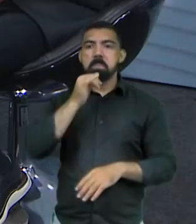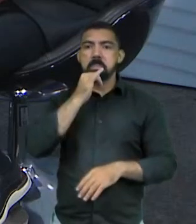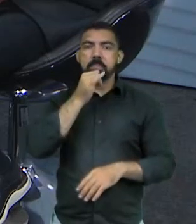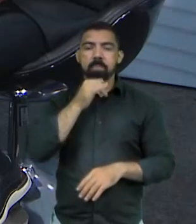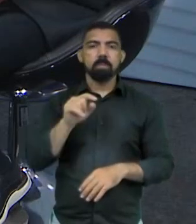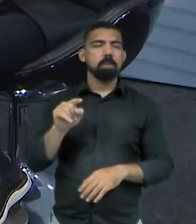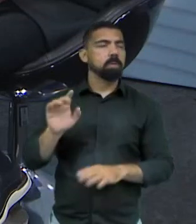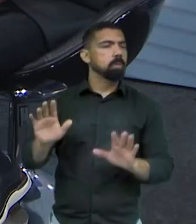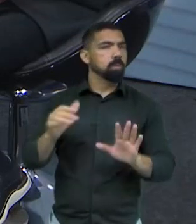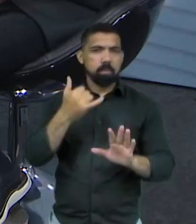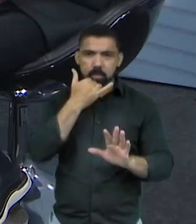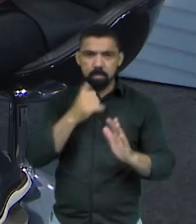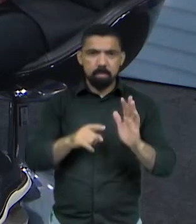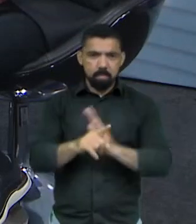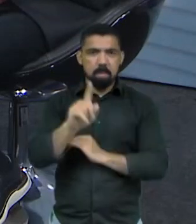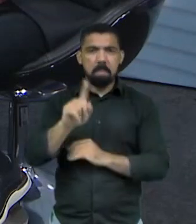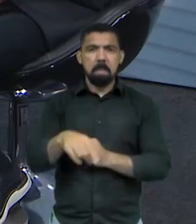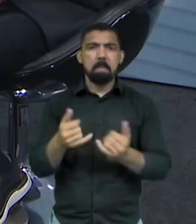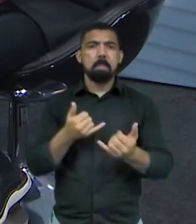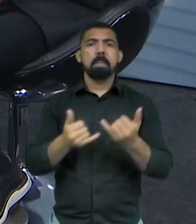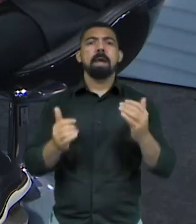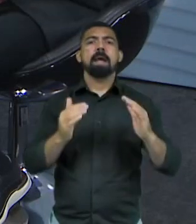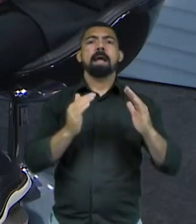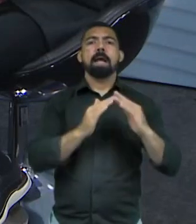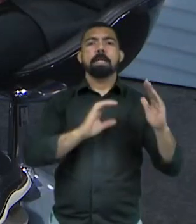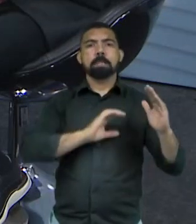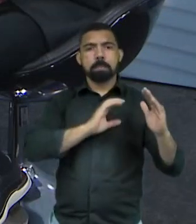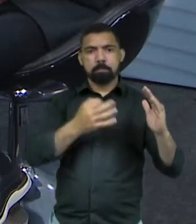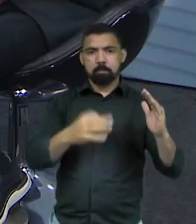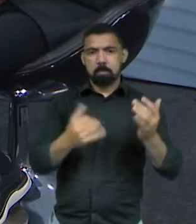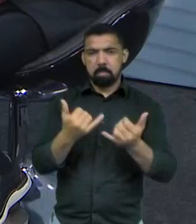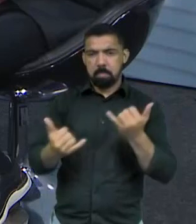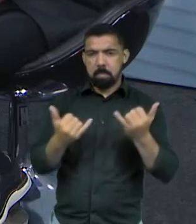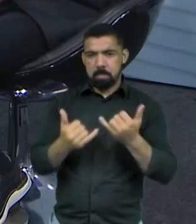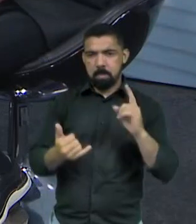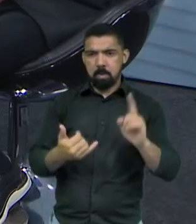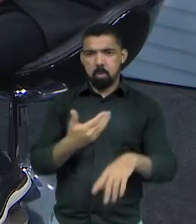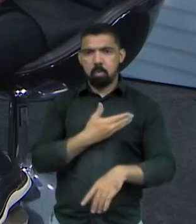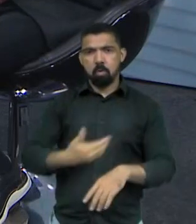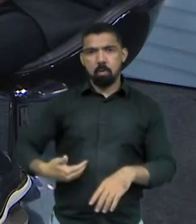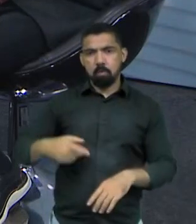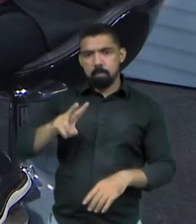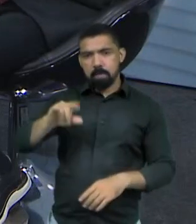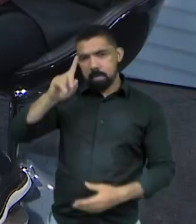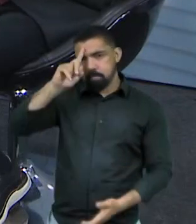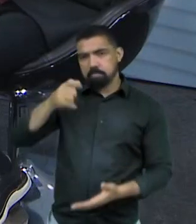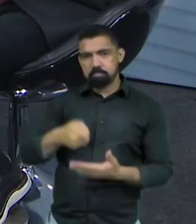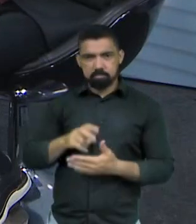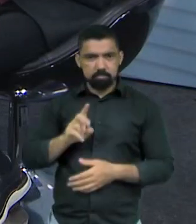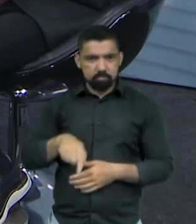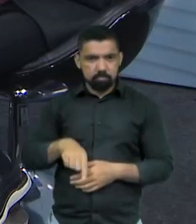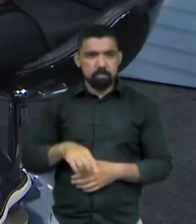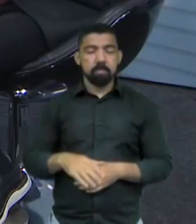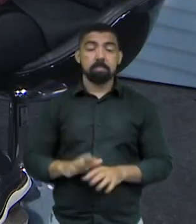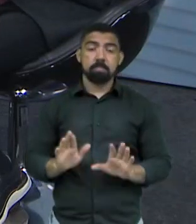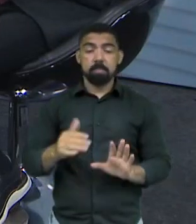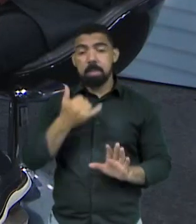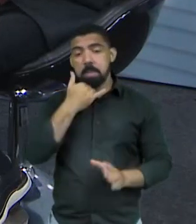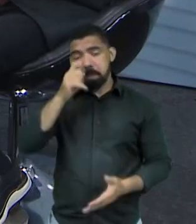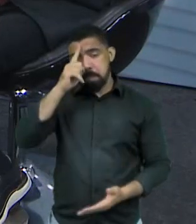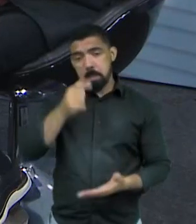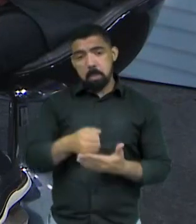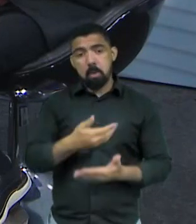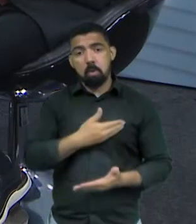uma coordenação da Casa Civil, né? Deve ser mais ou menos. Isso aí está... O governo vai definir. Isso aí é uma decisão do governo,